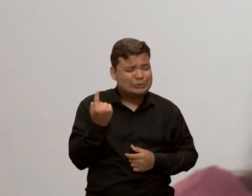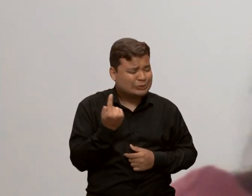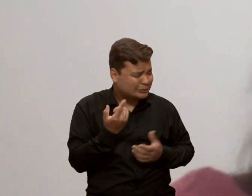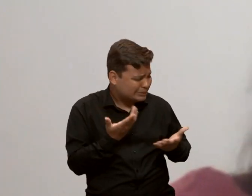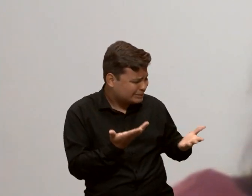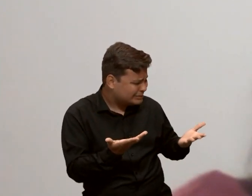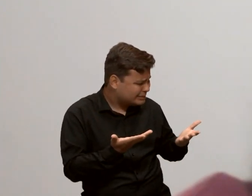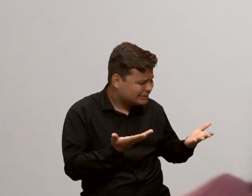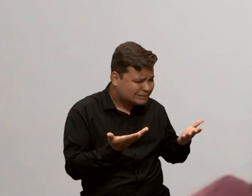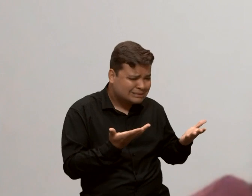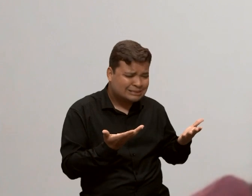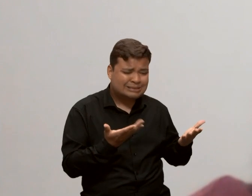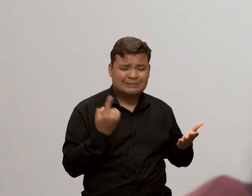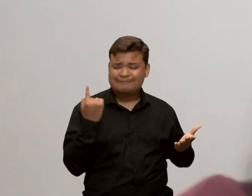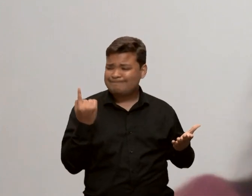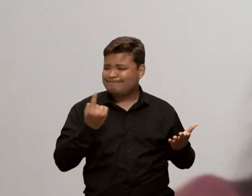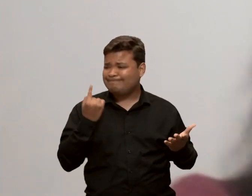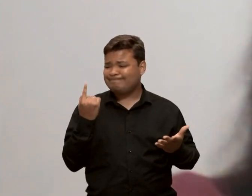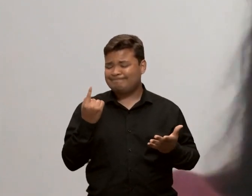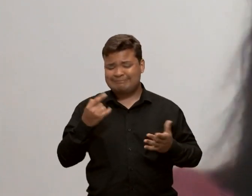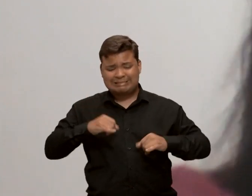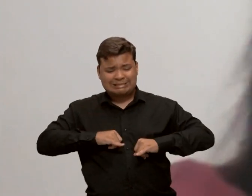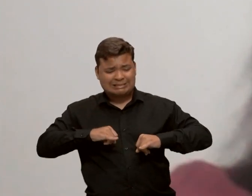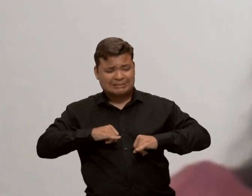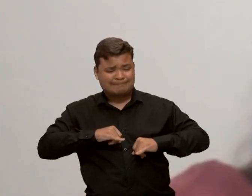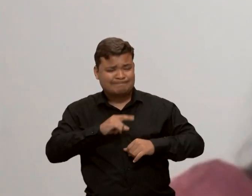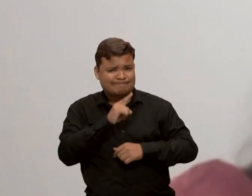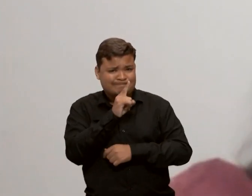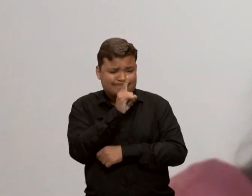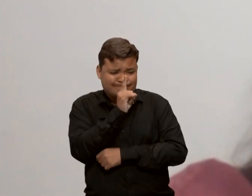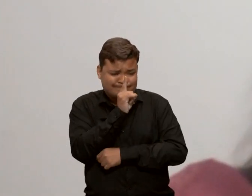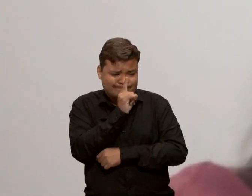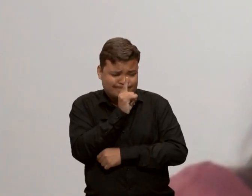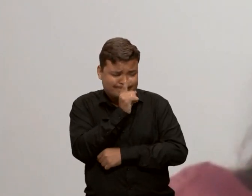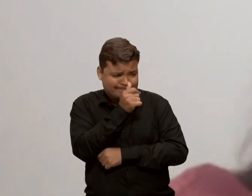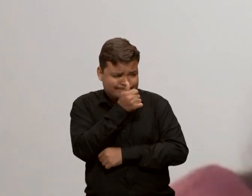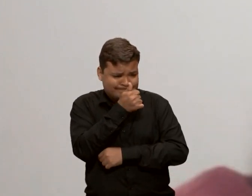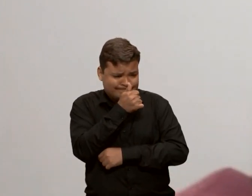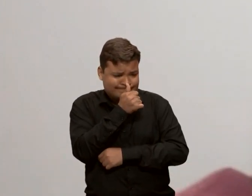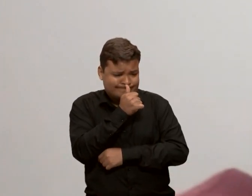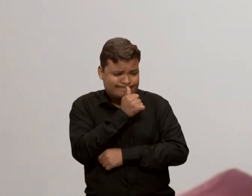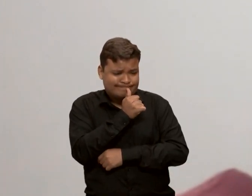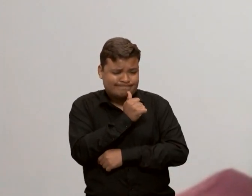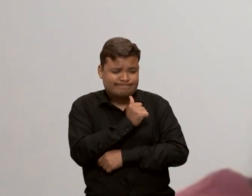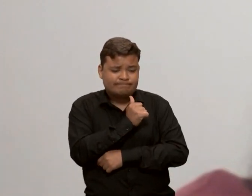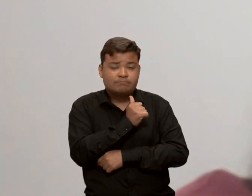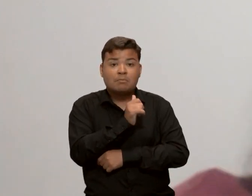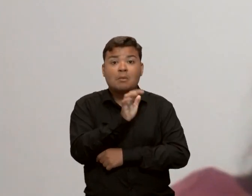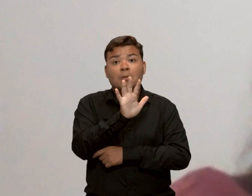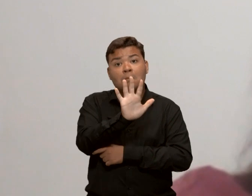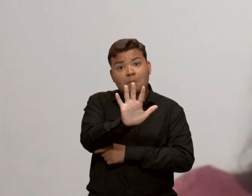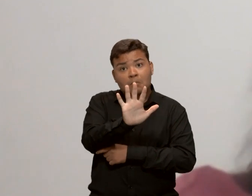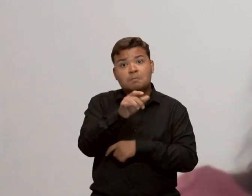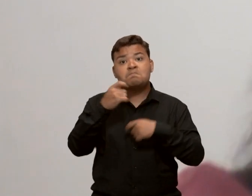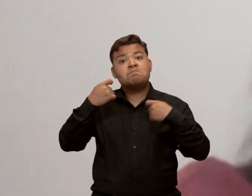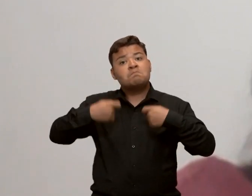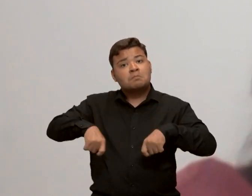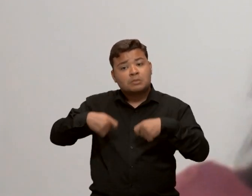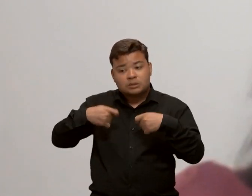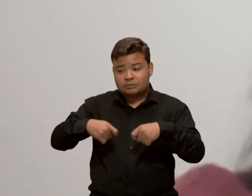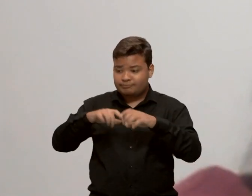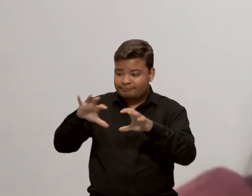sofre muito sozinho, muito calado, né? E ele precisa de uma rede de apoio. Essa rede está